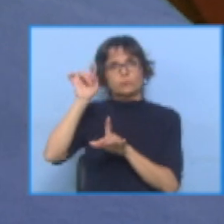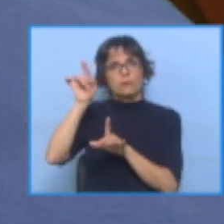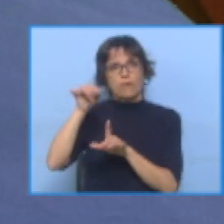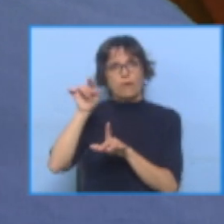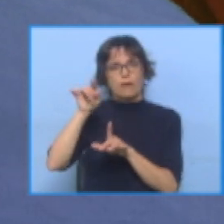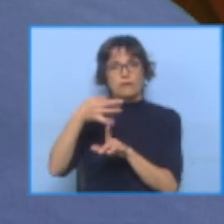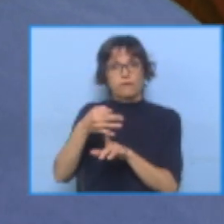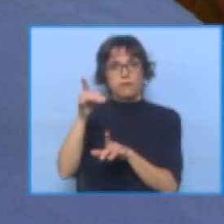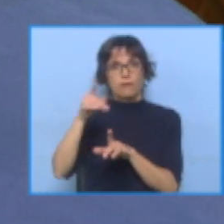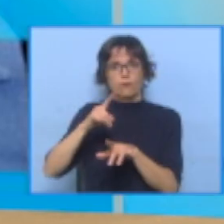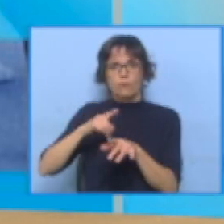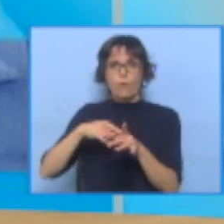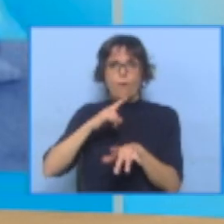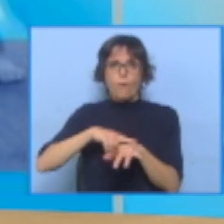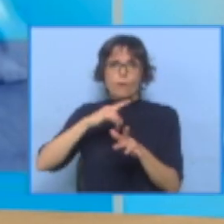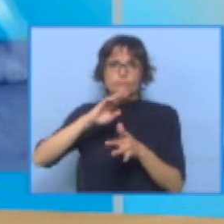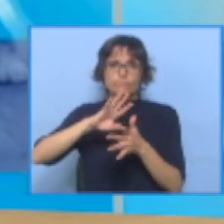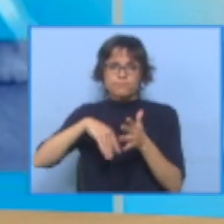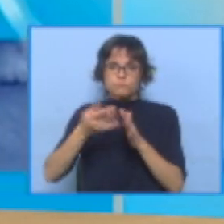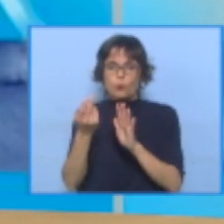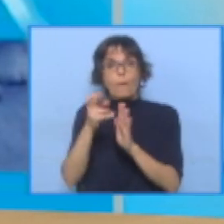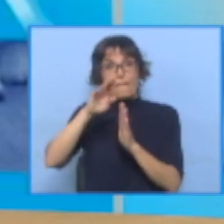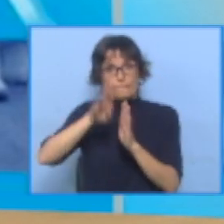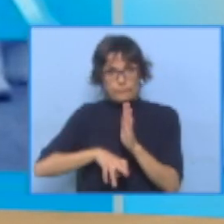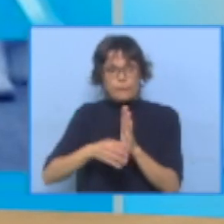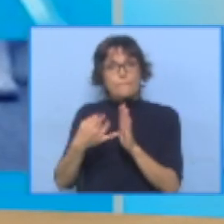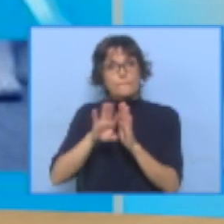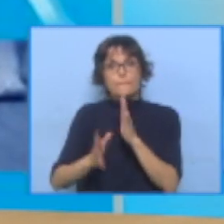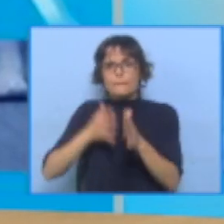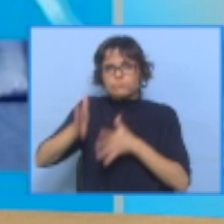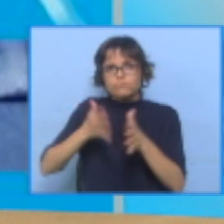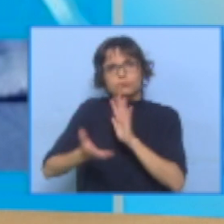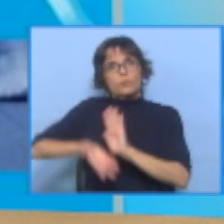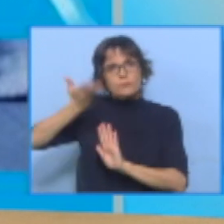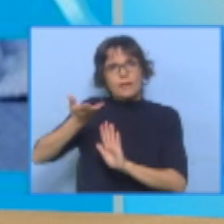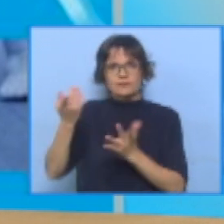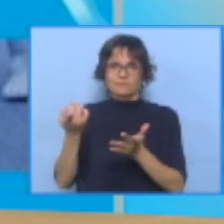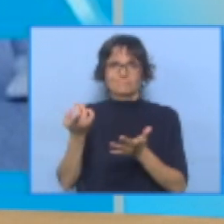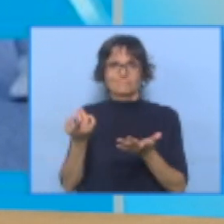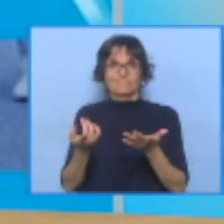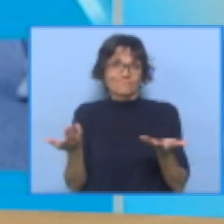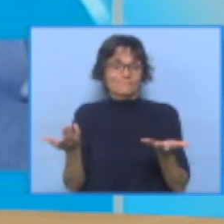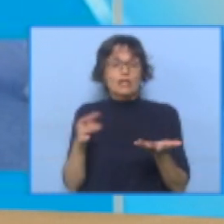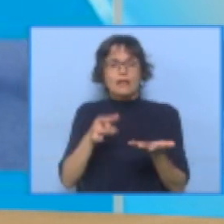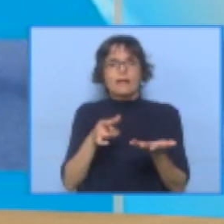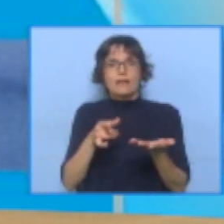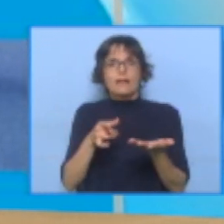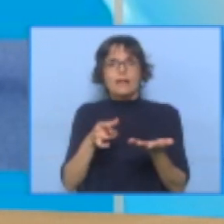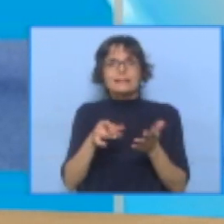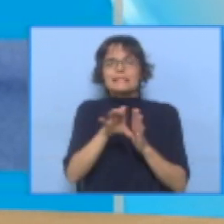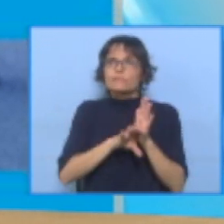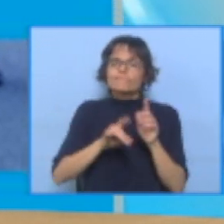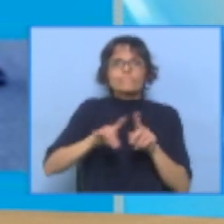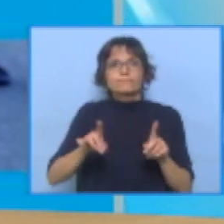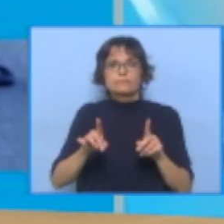que estar mais tempo a trabalhar não significa produzir mais nem produzir melhor. Ou seja, em muitas